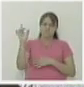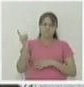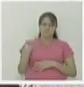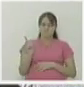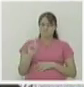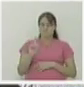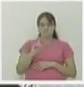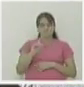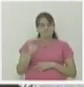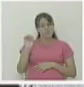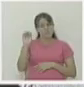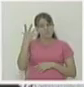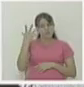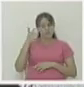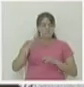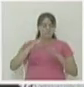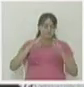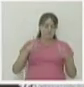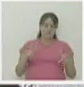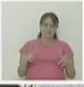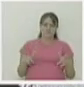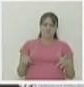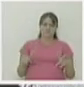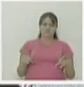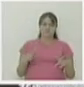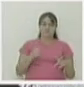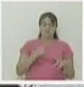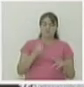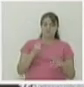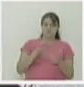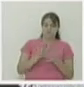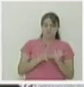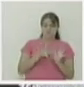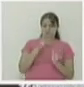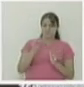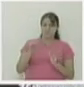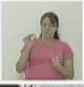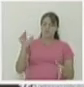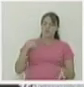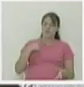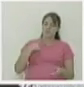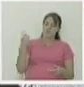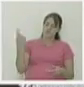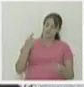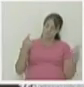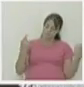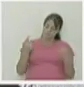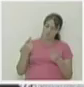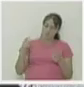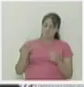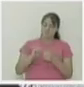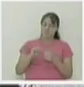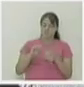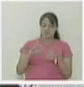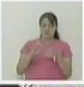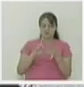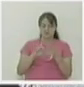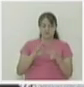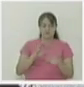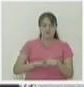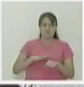acontecer, não. Aquilo que eu vim trazer, a aliança que eu vim fazer com vocês, é muito